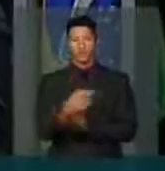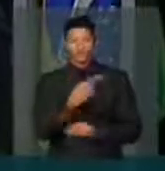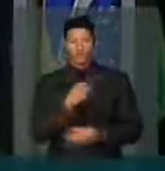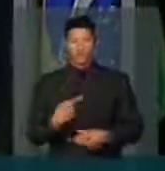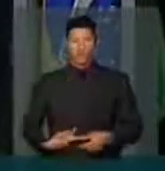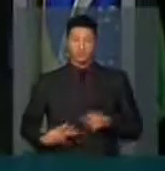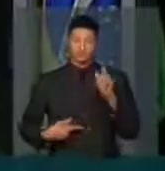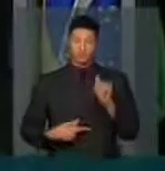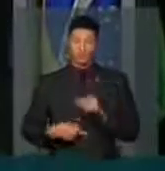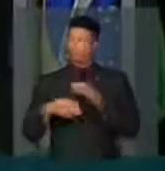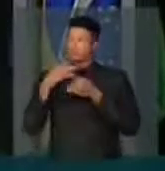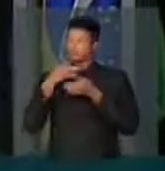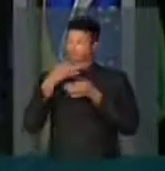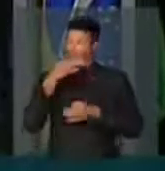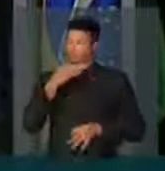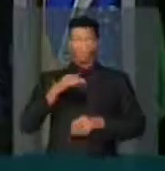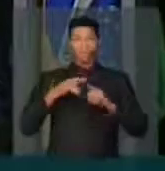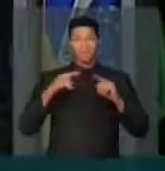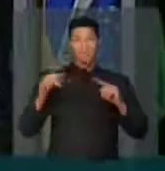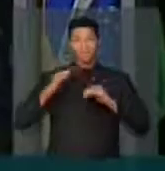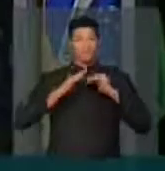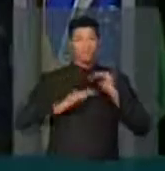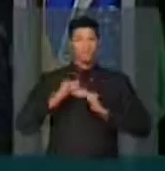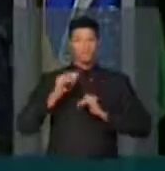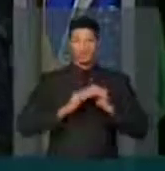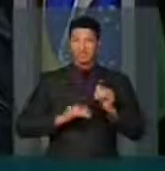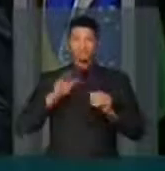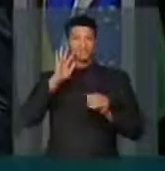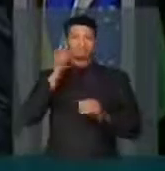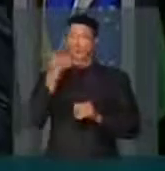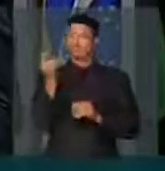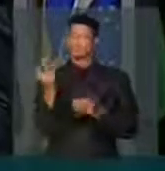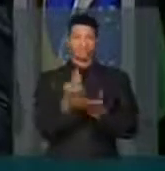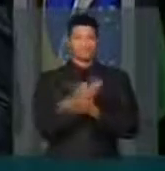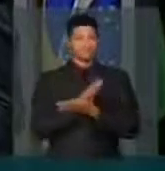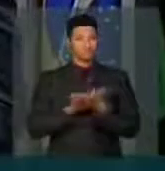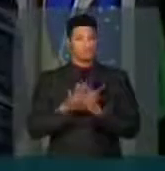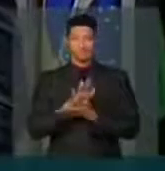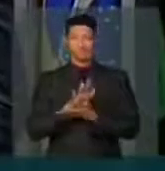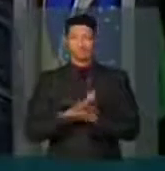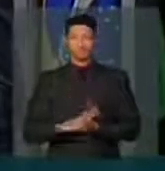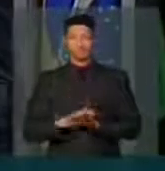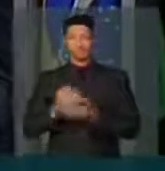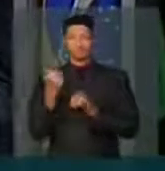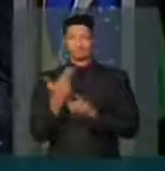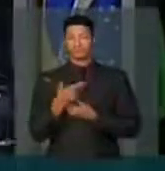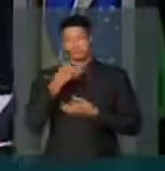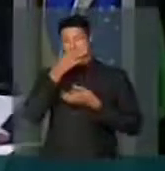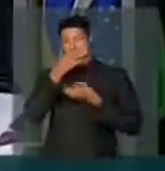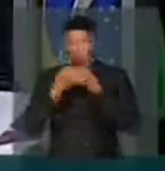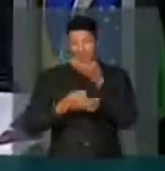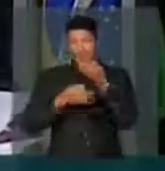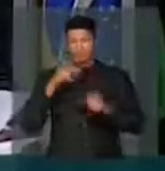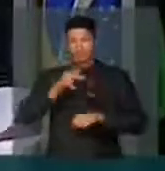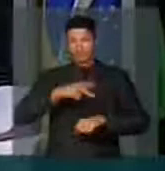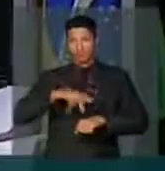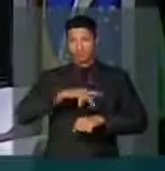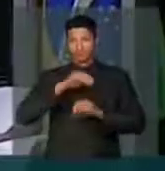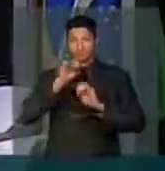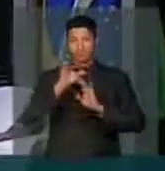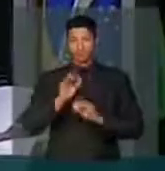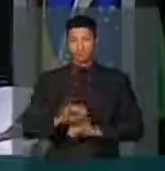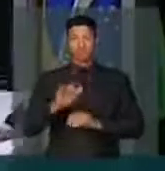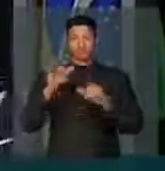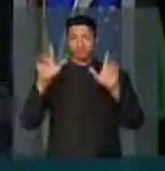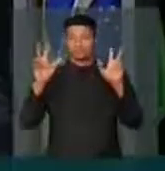é muito discurso, e na prática a solução não vem, não é? Como o discurso da pátria educadora, o lema